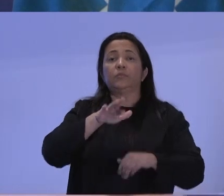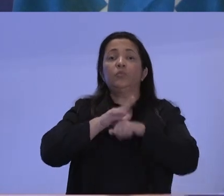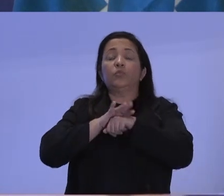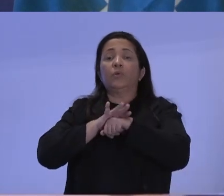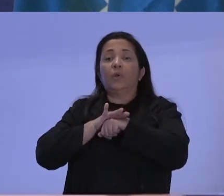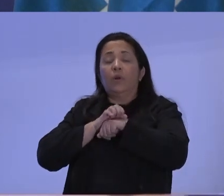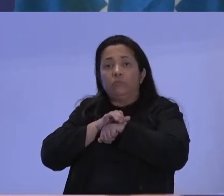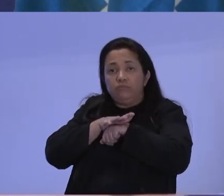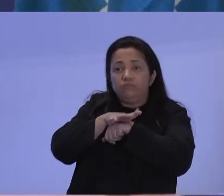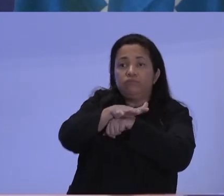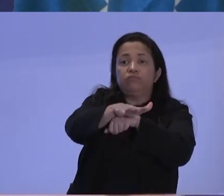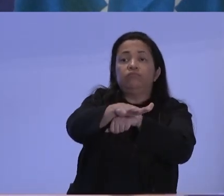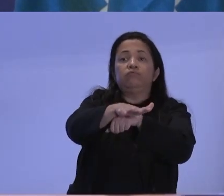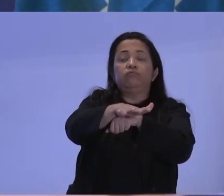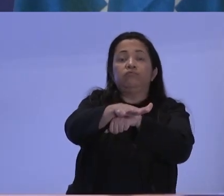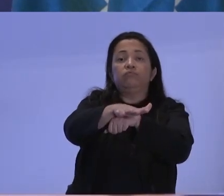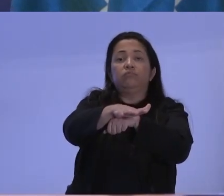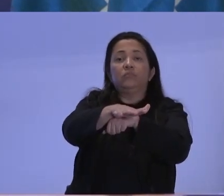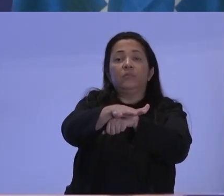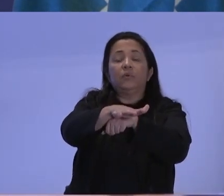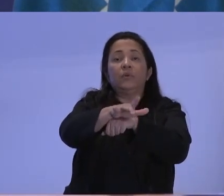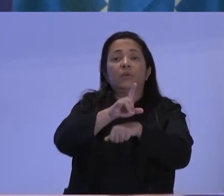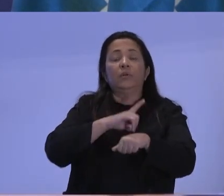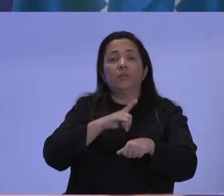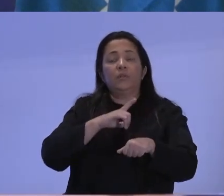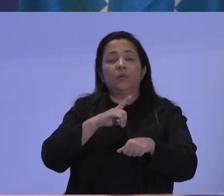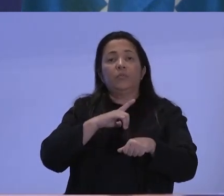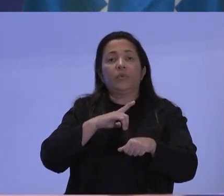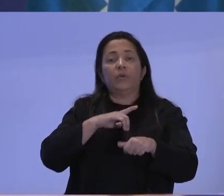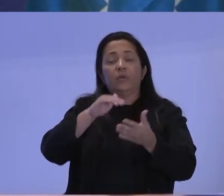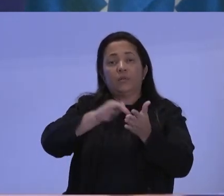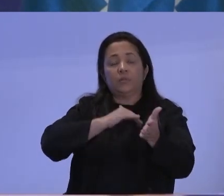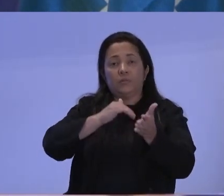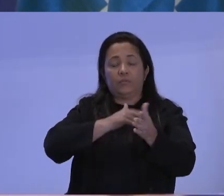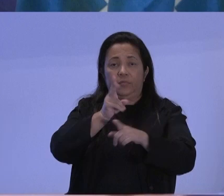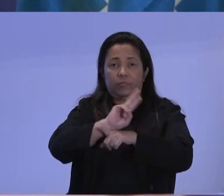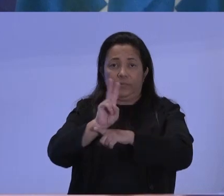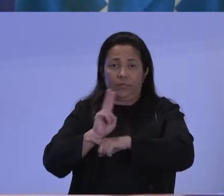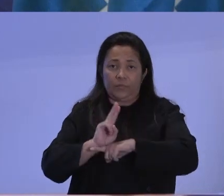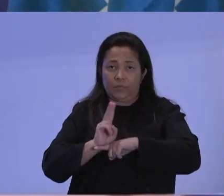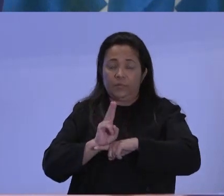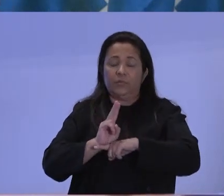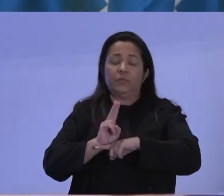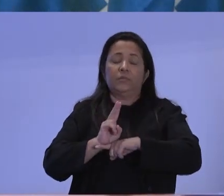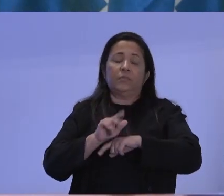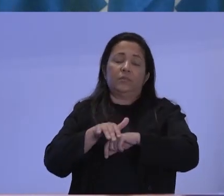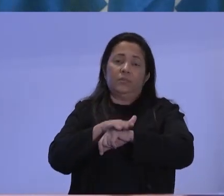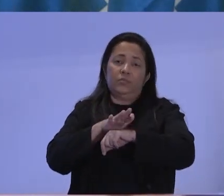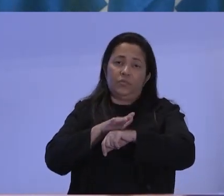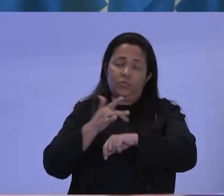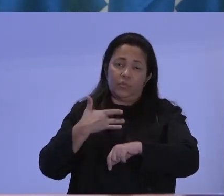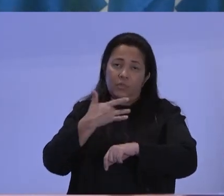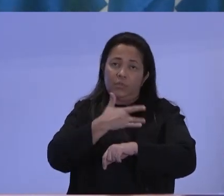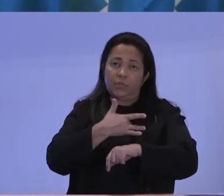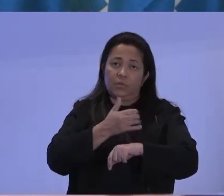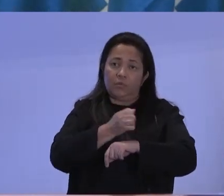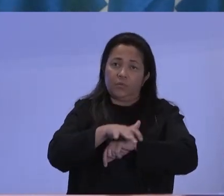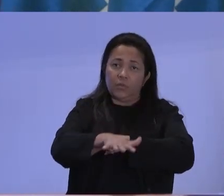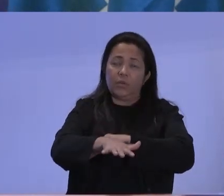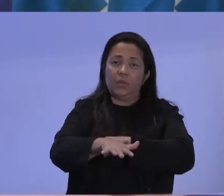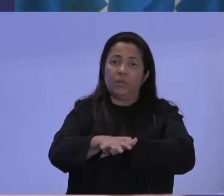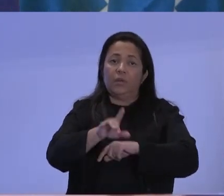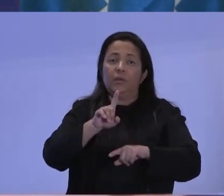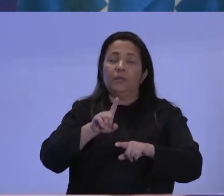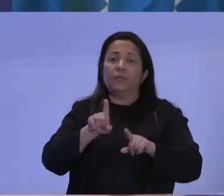Transmissíveis, da diretora Alda Cruz, pela Secretaria de Vigilância e Saúde e Ambiente, pela doutora Etel Maciel